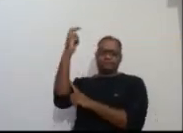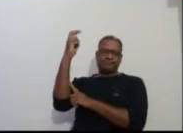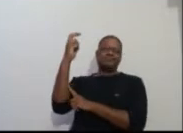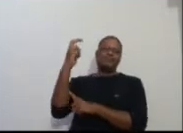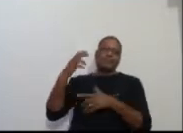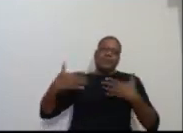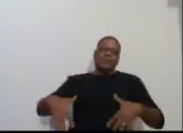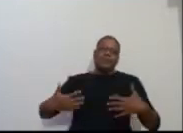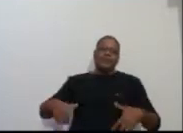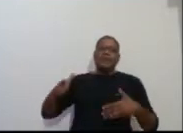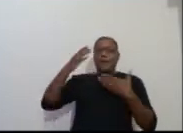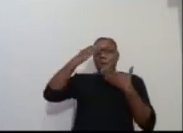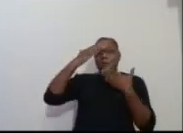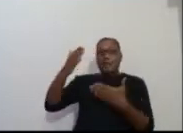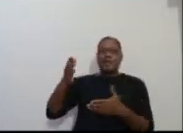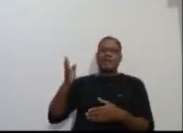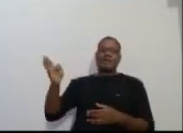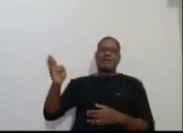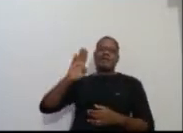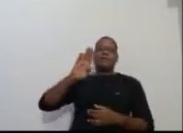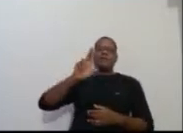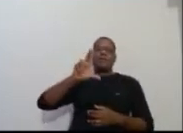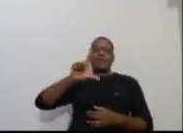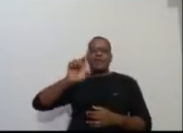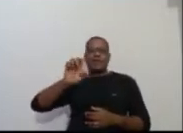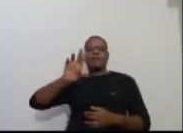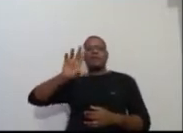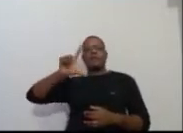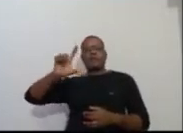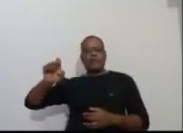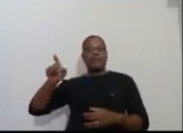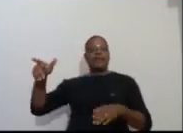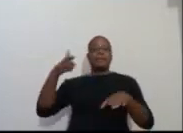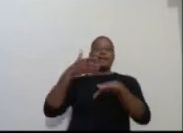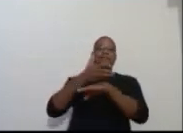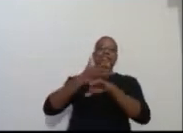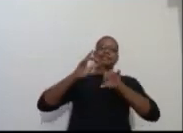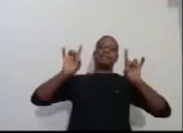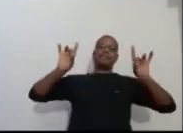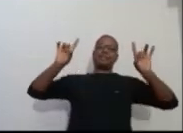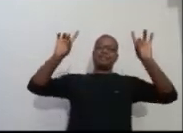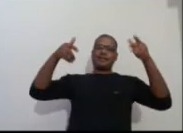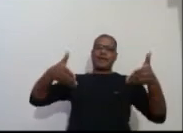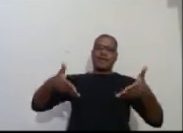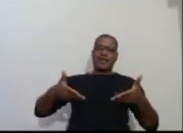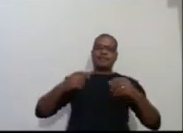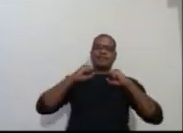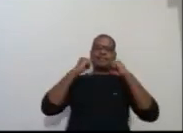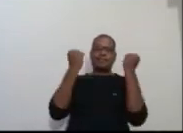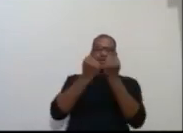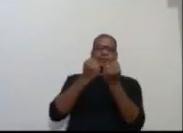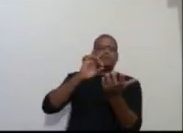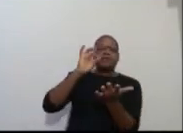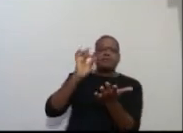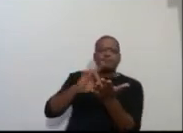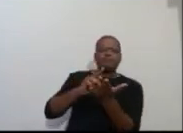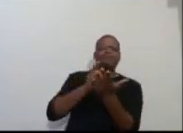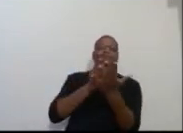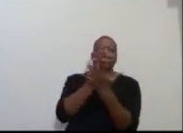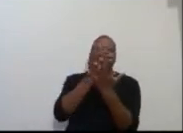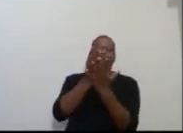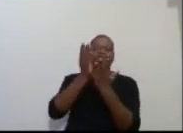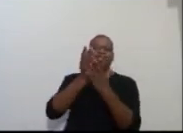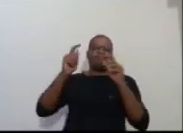especial no nosso seminário Realidades e Possibilidades da EAD. Bem, e agora algumas informações importantes para você